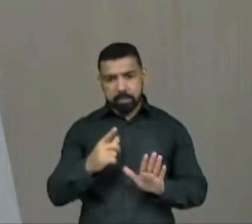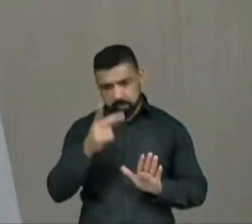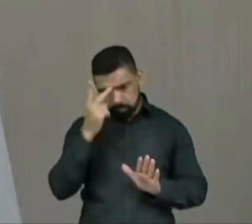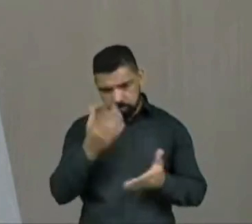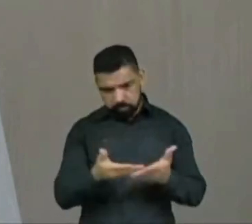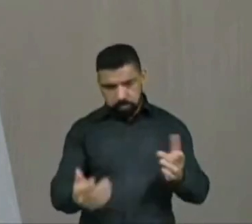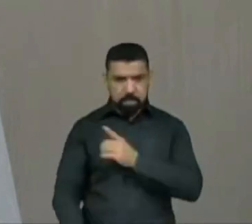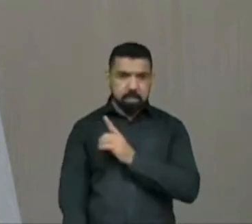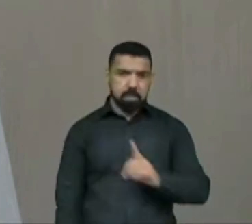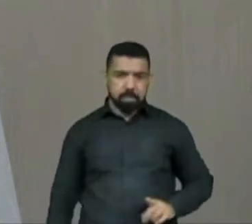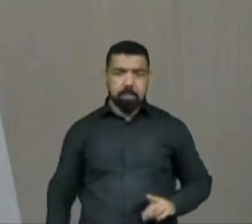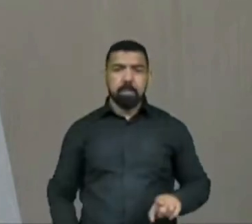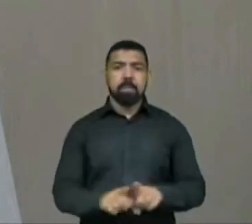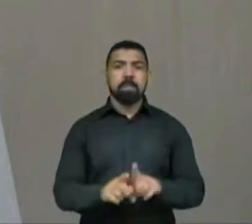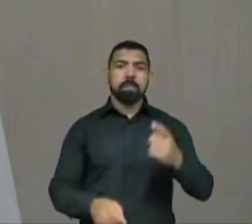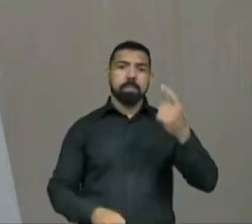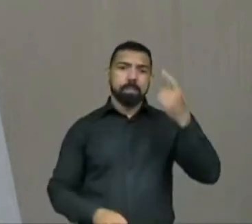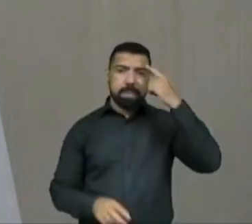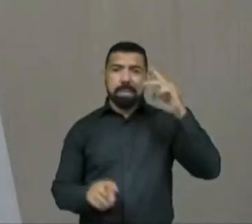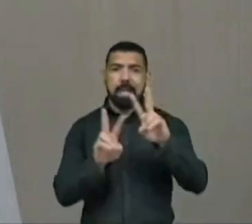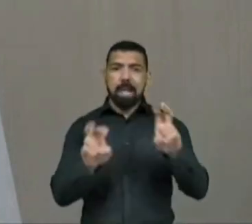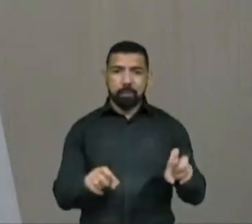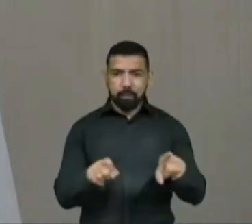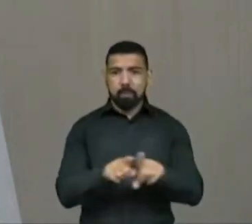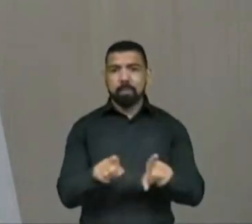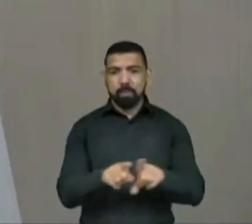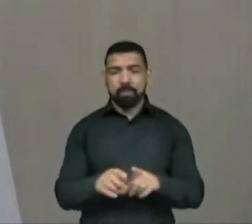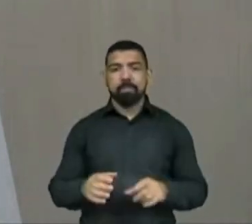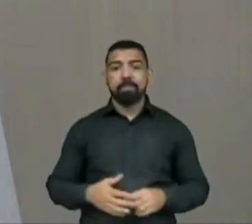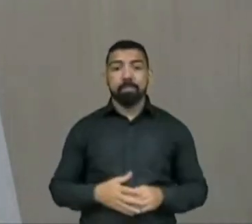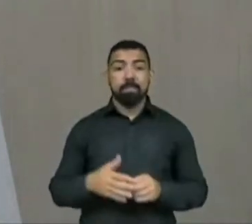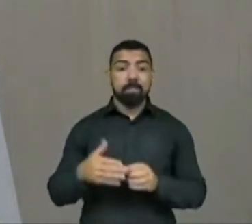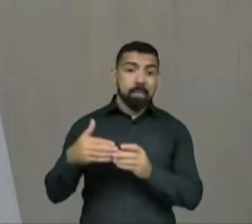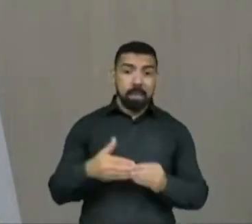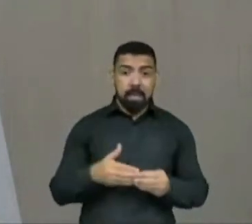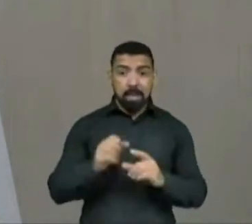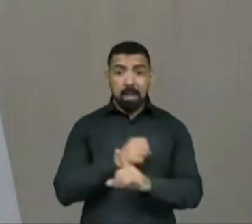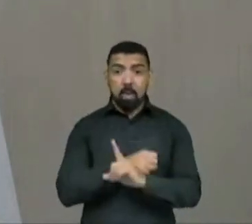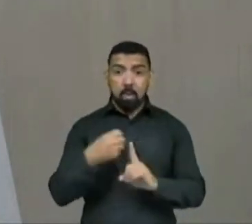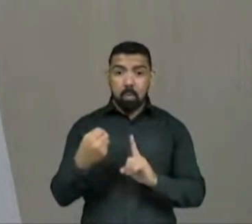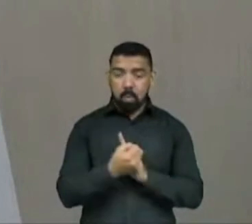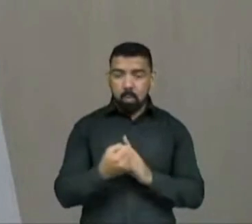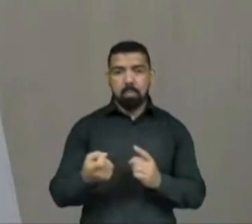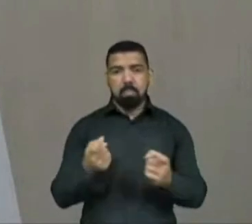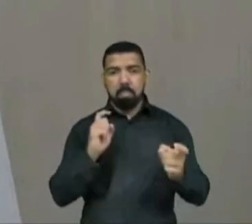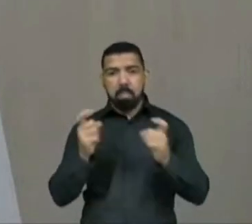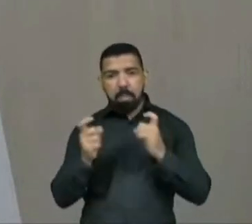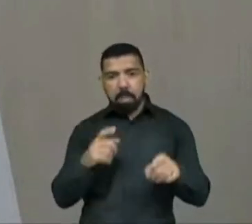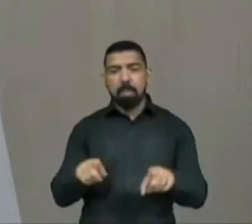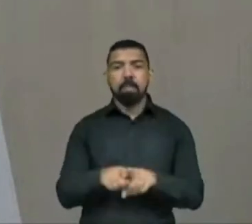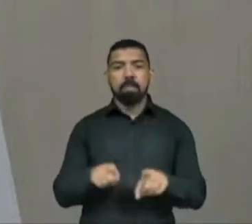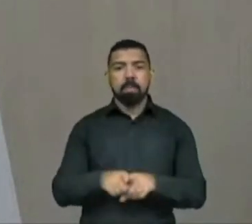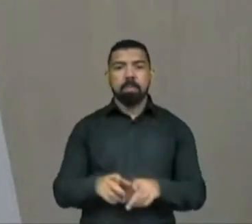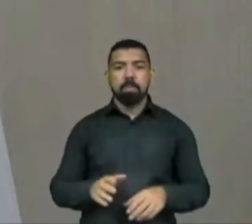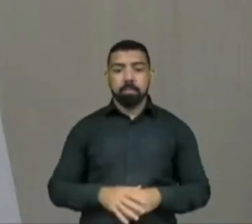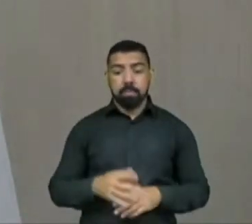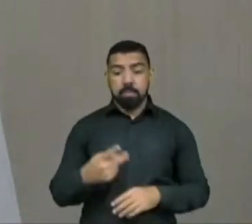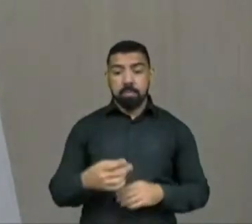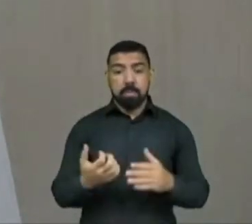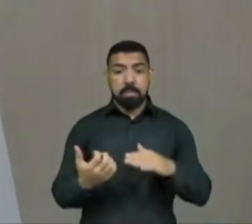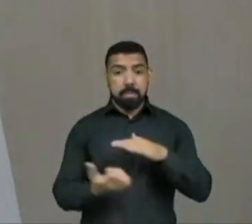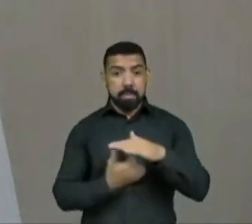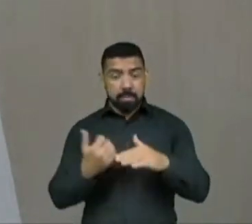deputados de pensarem bem sobre a matéria, trazer a sociedade civil, trazer a cadeia produtiva desse Estado para esse